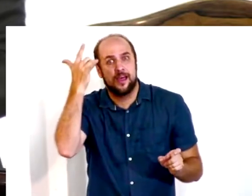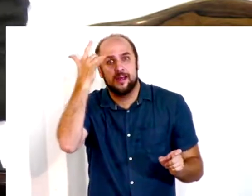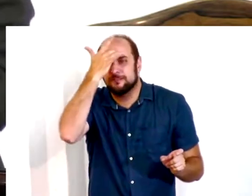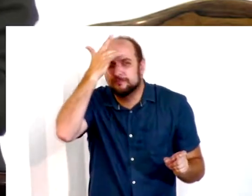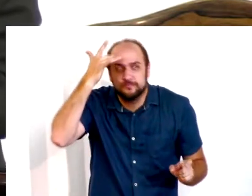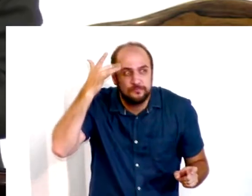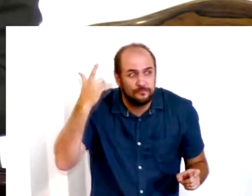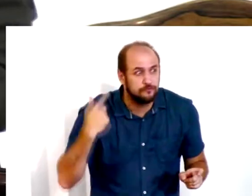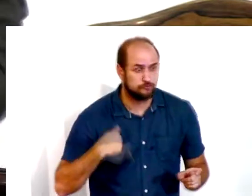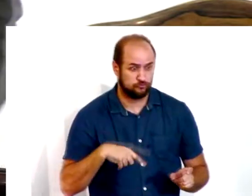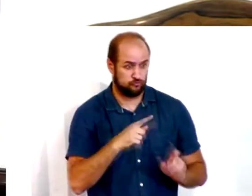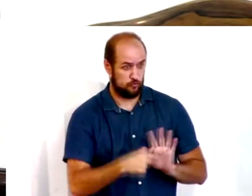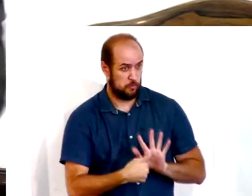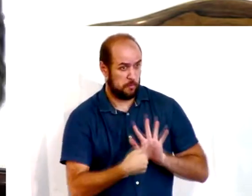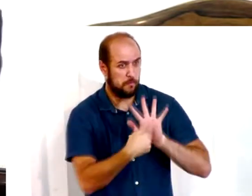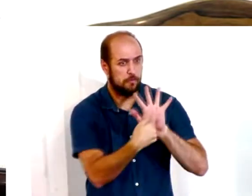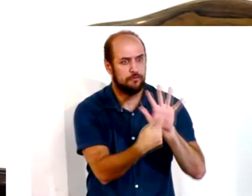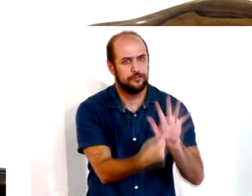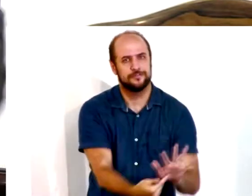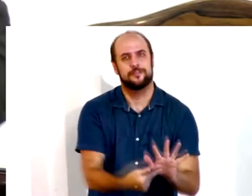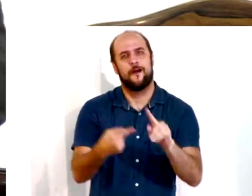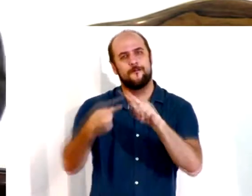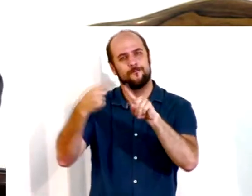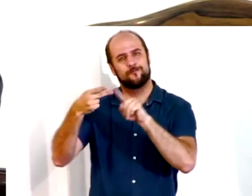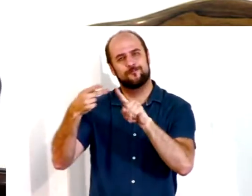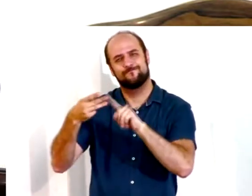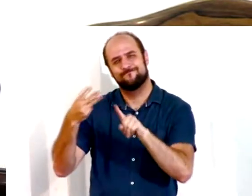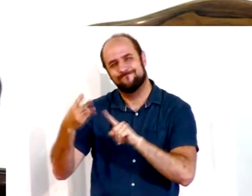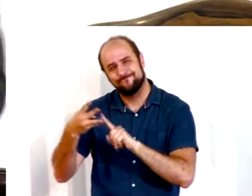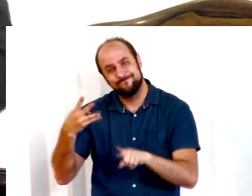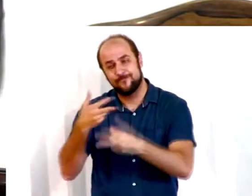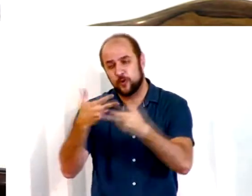nós evidenciamos as virtudes de Deus.